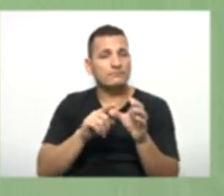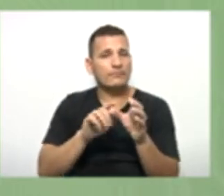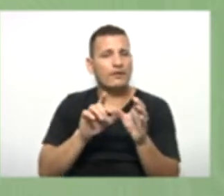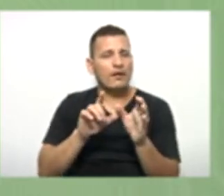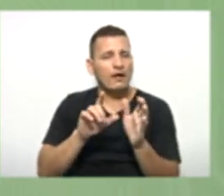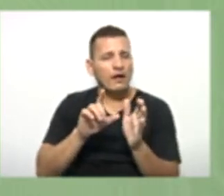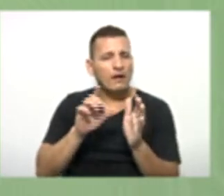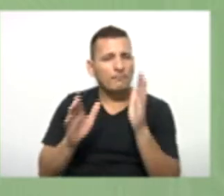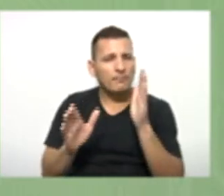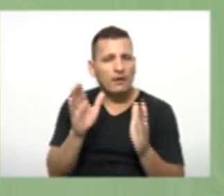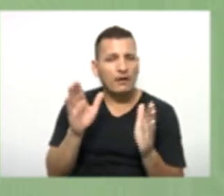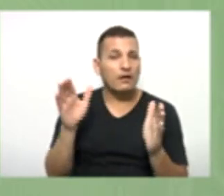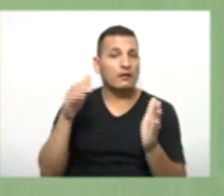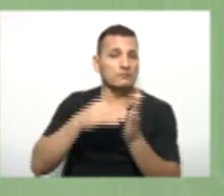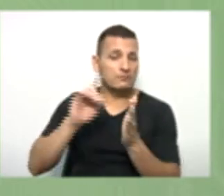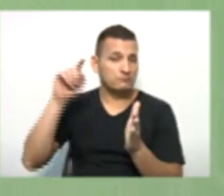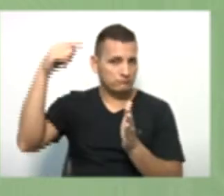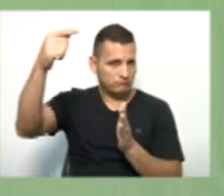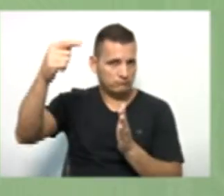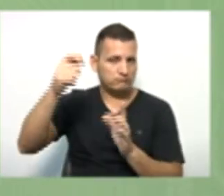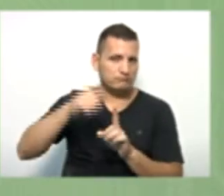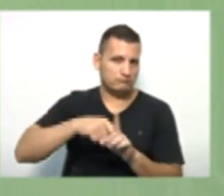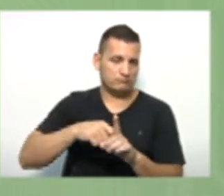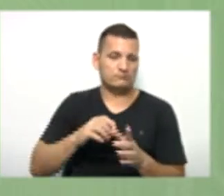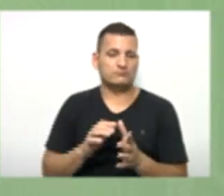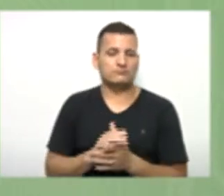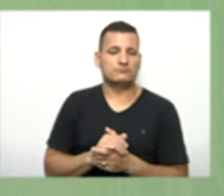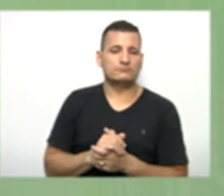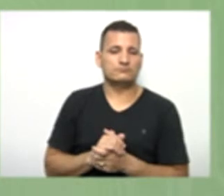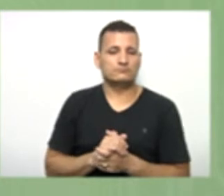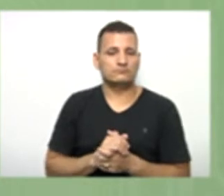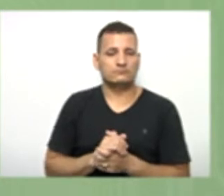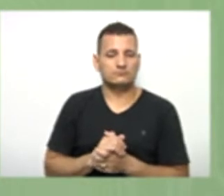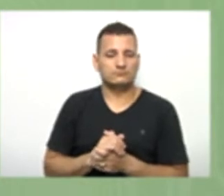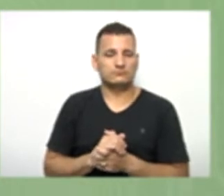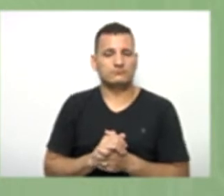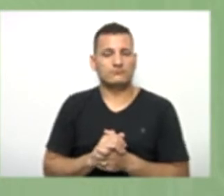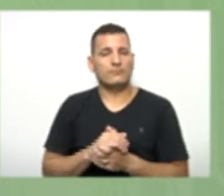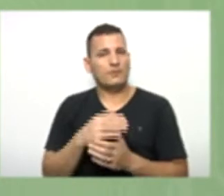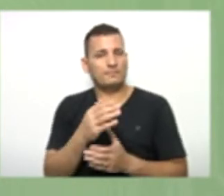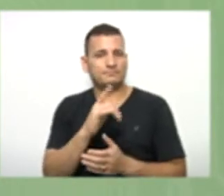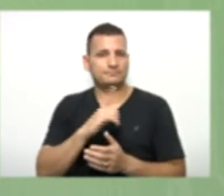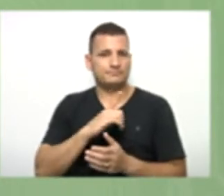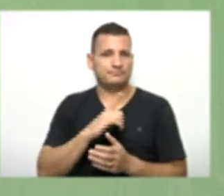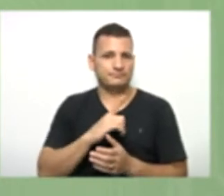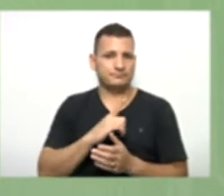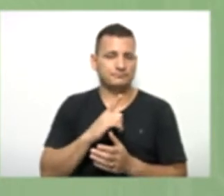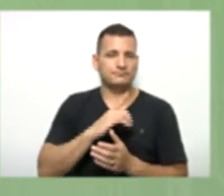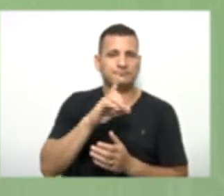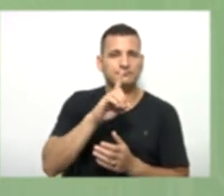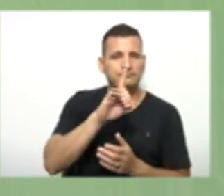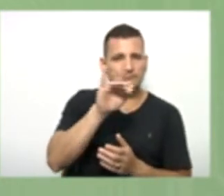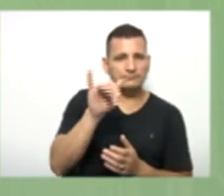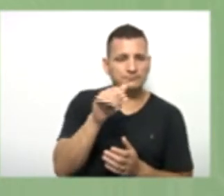do exercício seguinte. Exemplificando. Então, eu tenho uma dívida que vence em